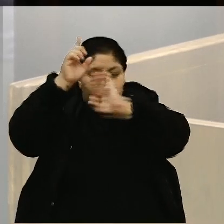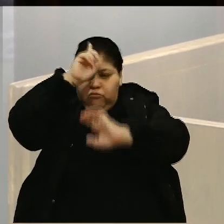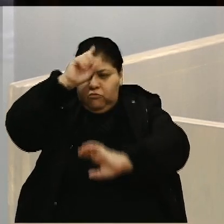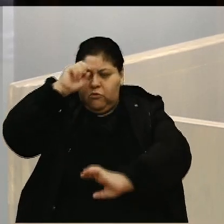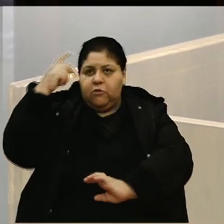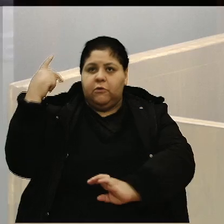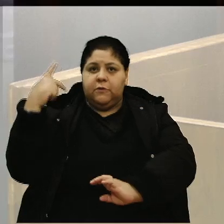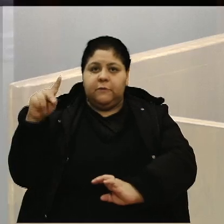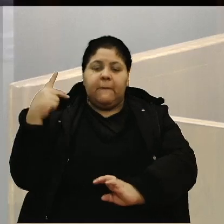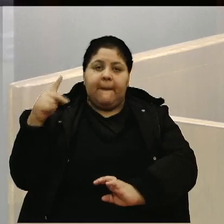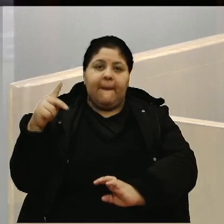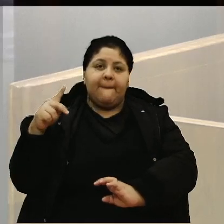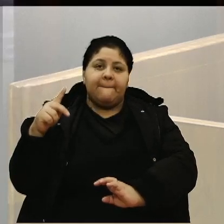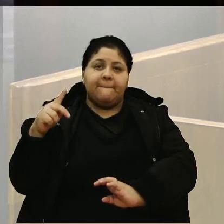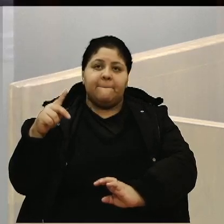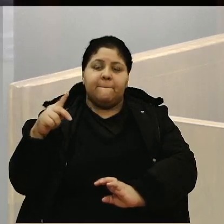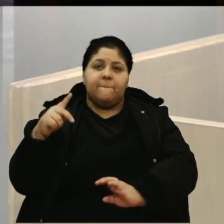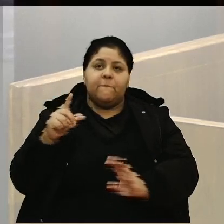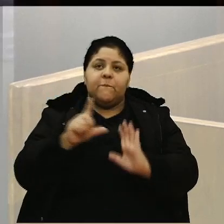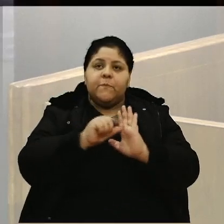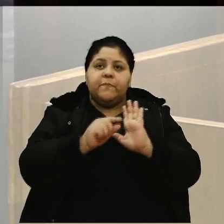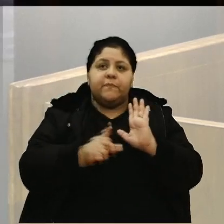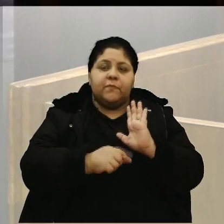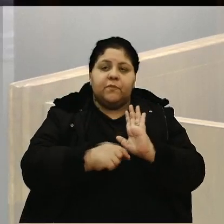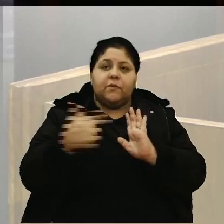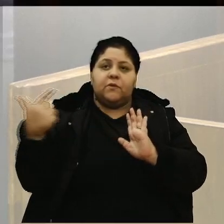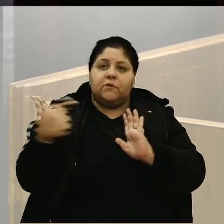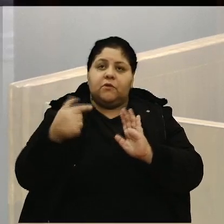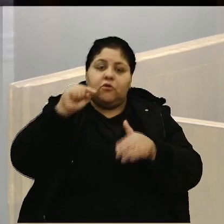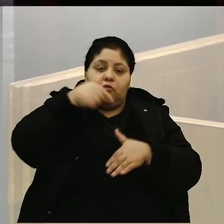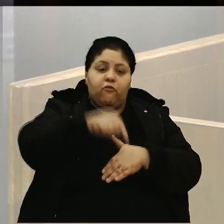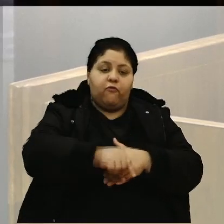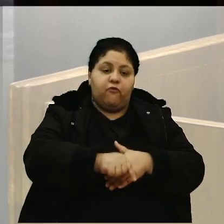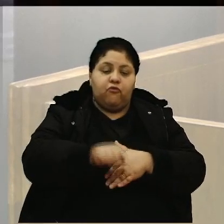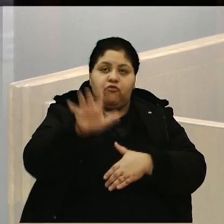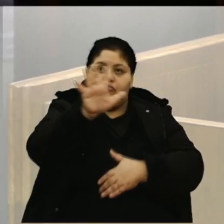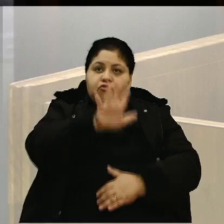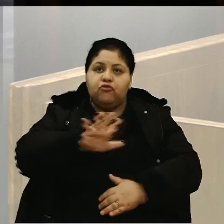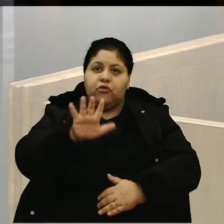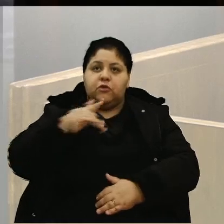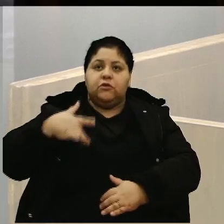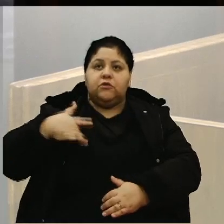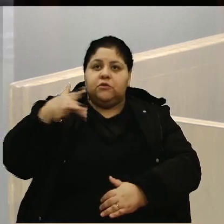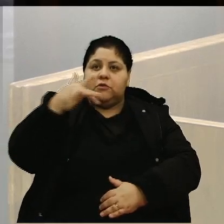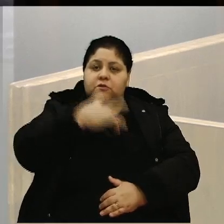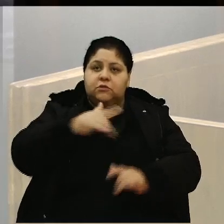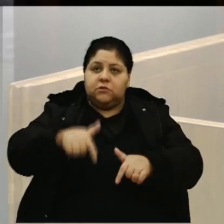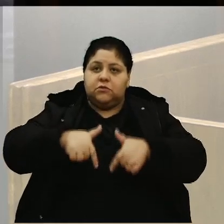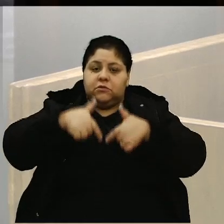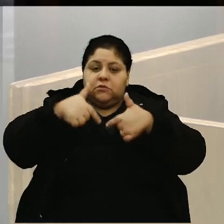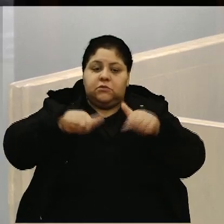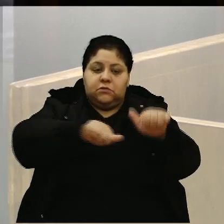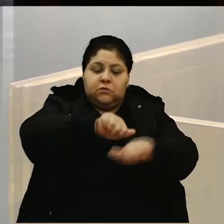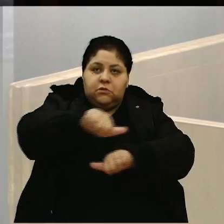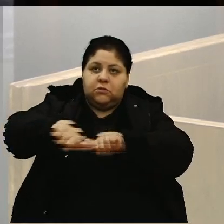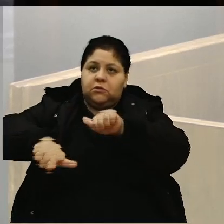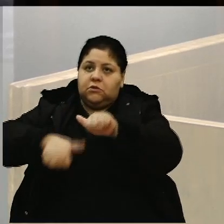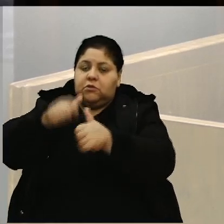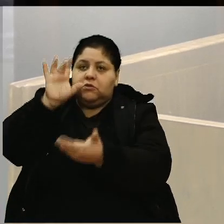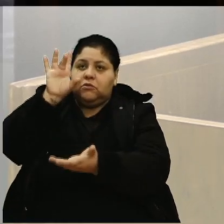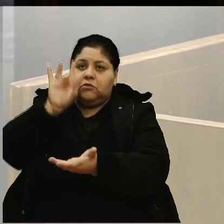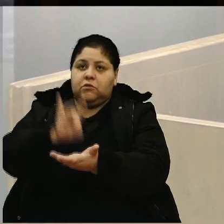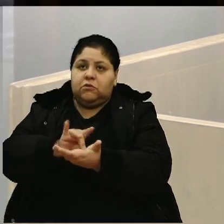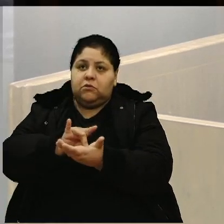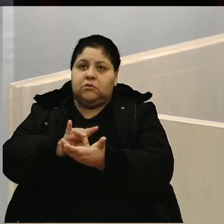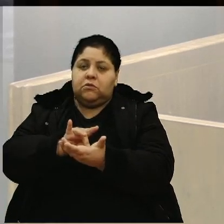o seguinte: artigo 2º, o Fundo Nacional de Saúde adotará as medidas necessárias para a transferência regular e automática do